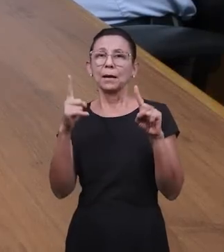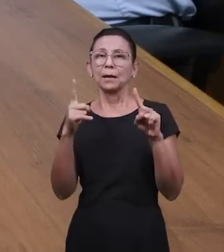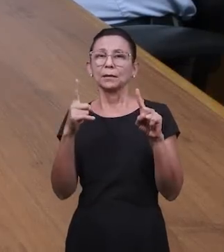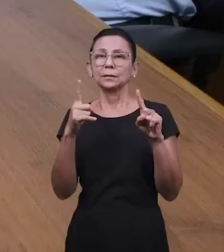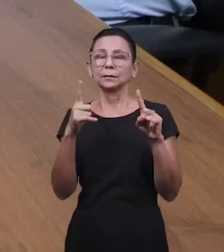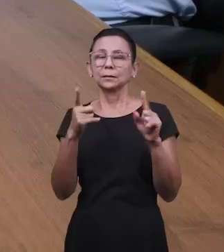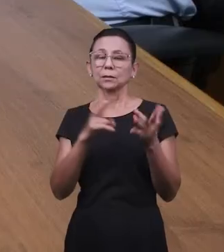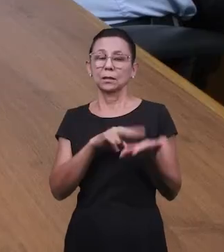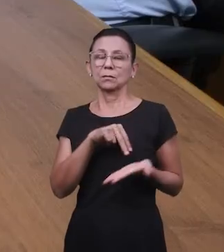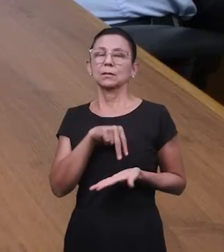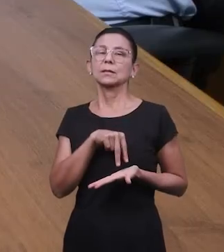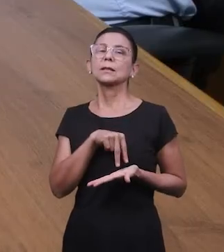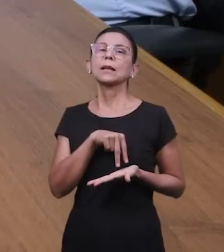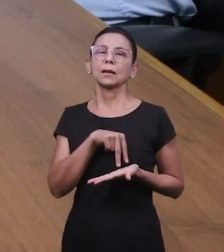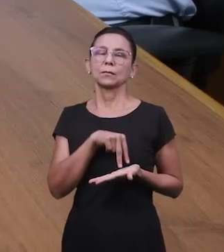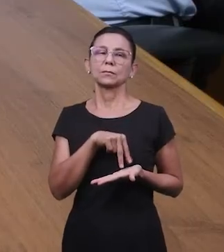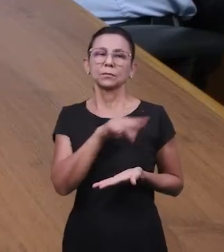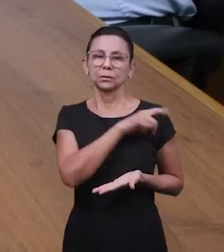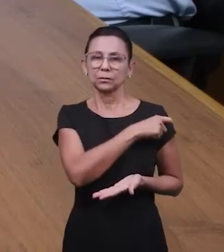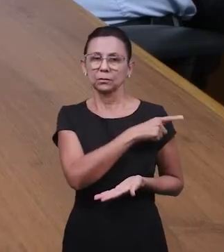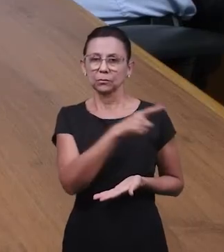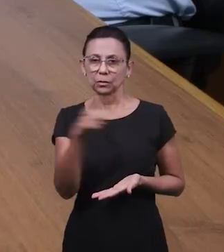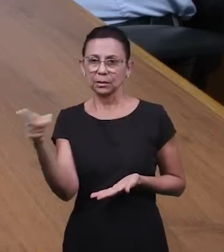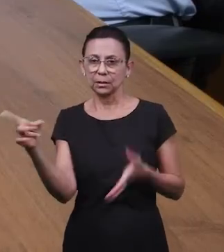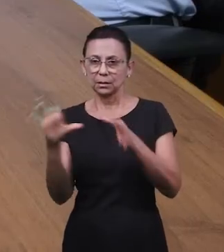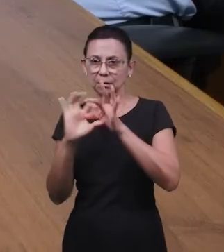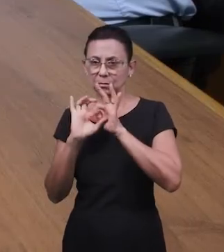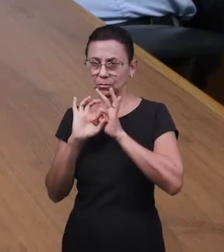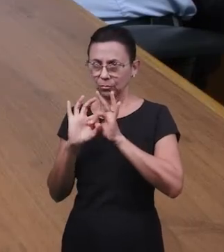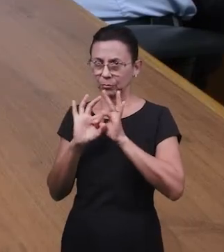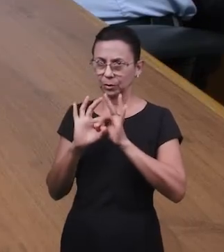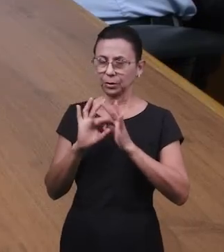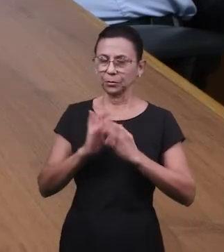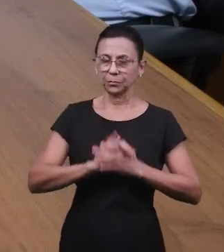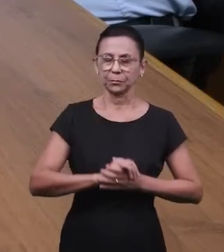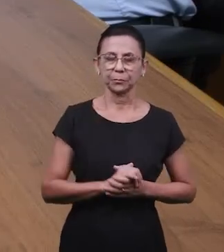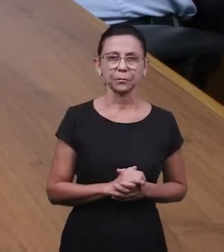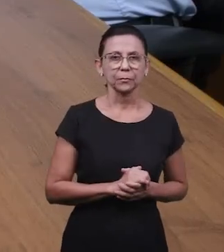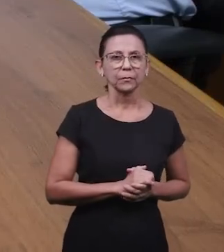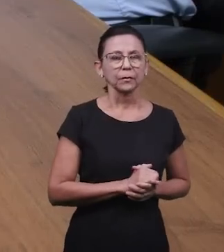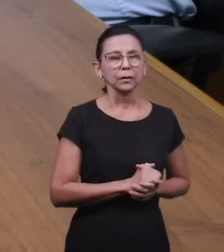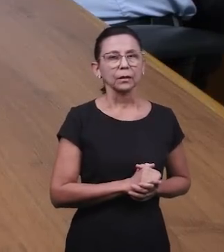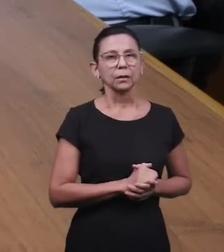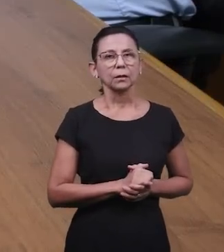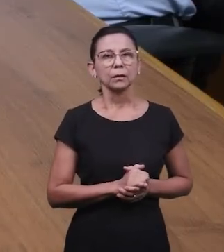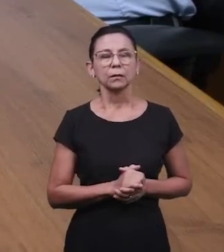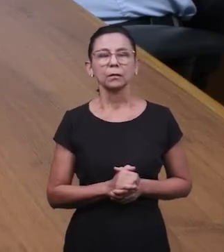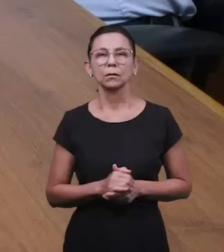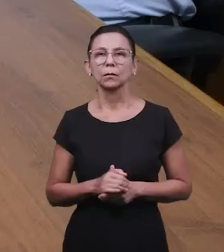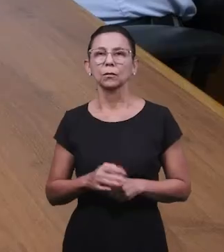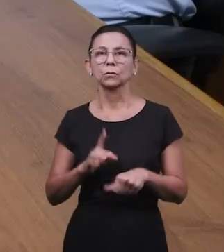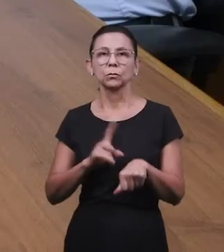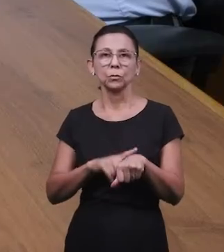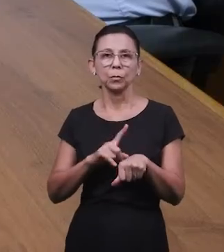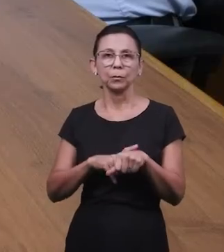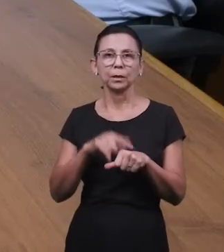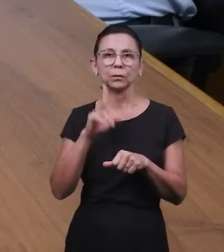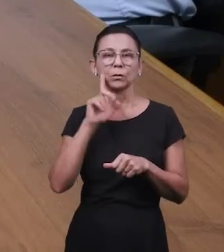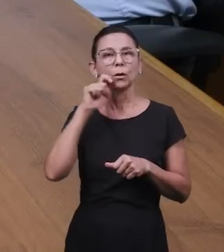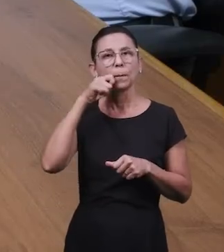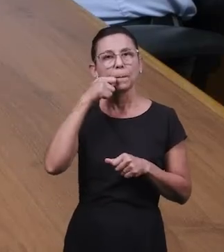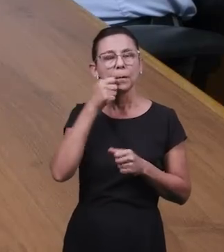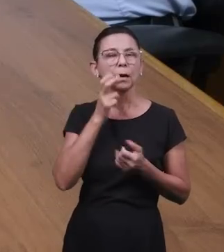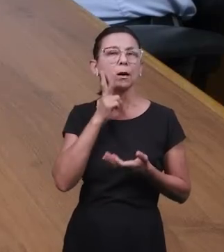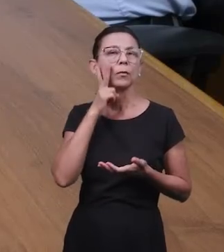E vocês vão poder ter comunhão comigo. Porque ele diz bem assim, vocês vão fazer essas coisas, vocês vão relembrar, que a ceia é